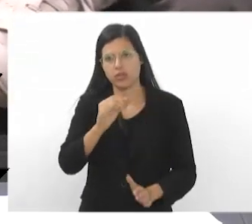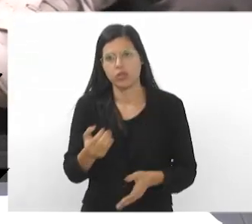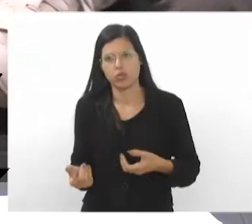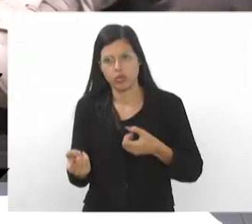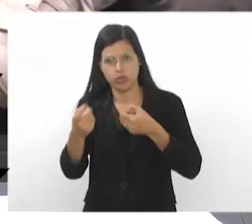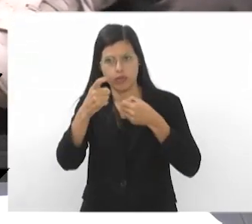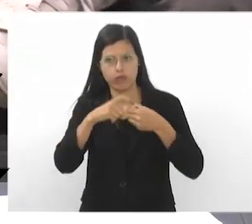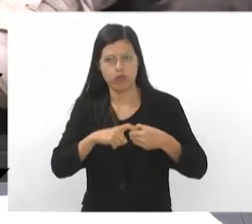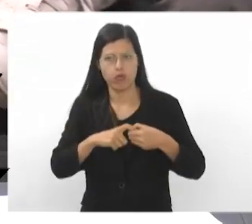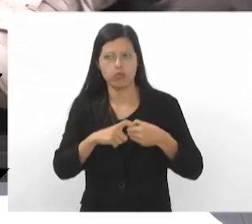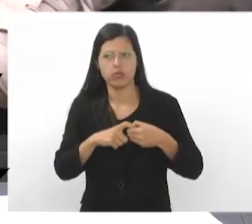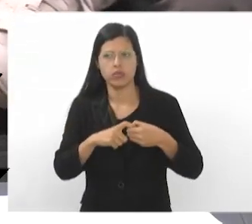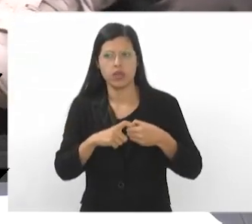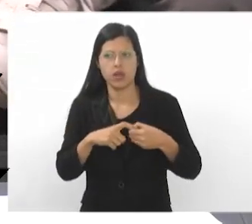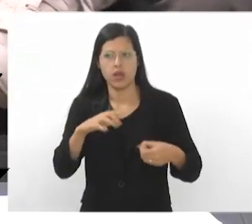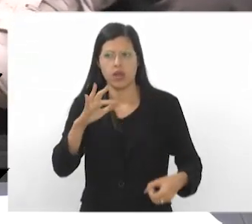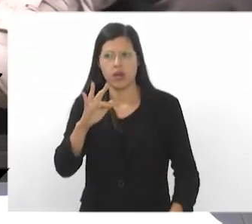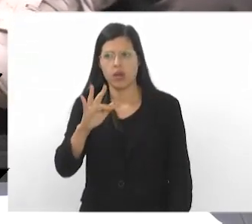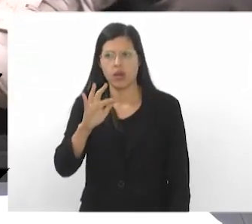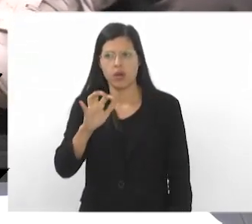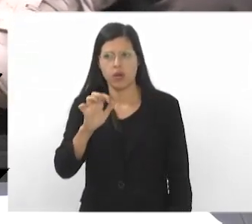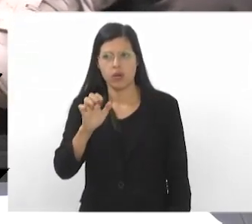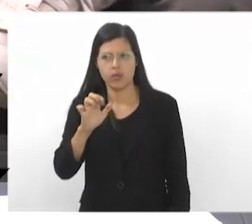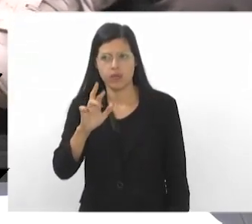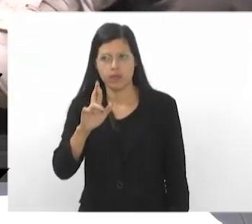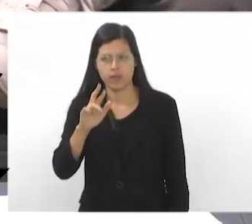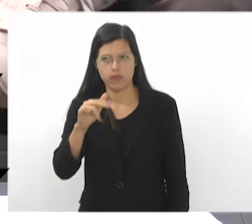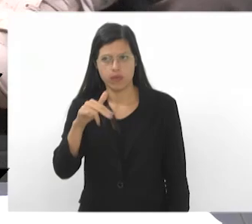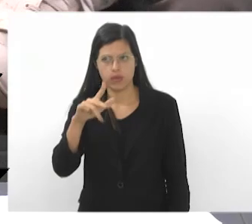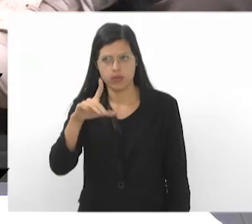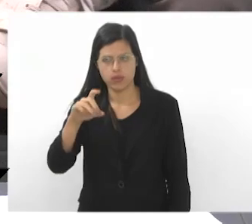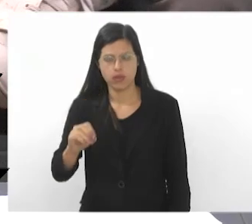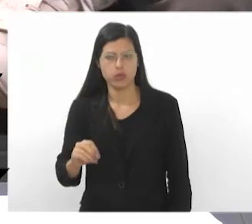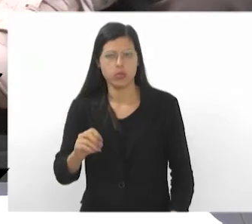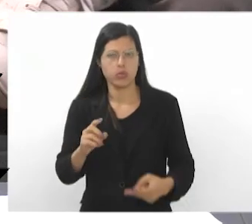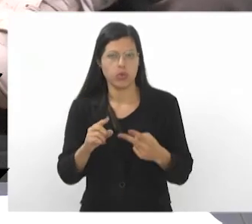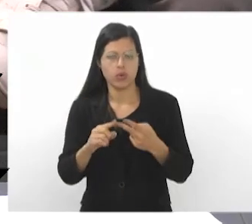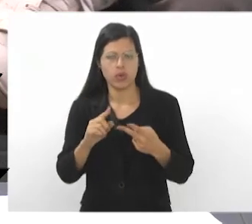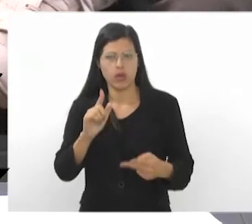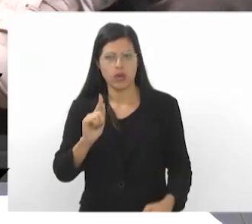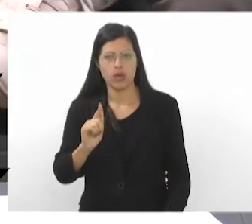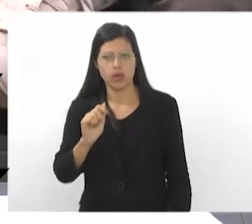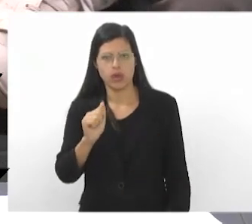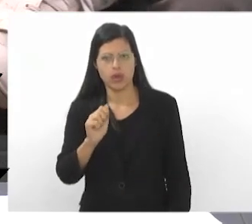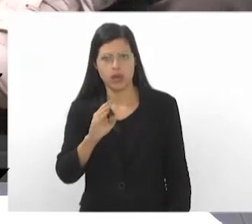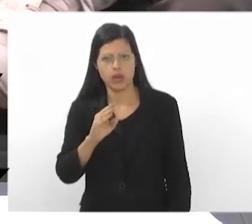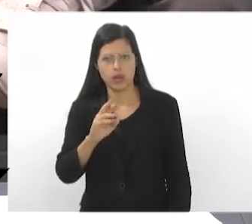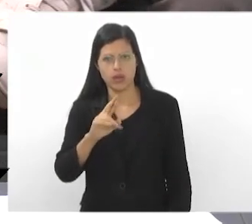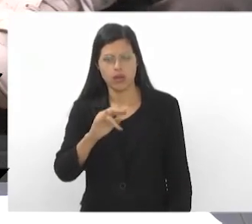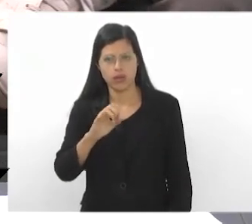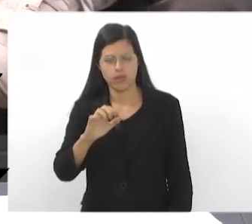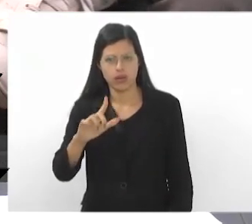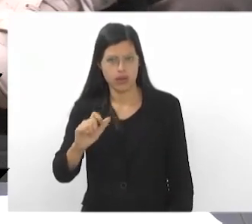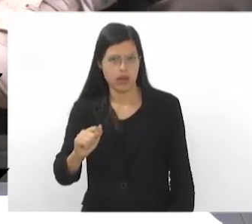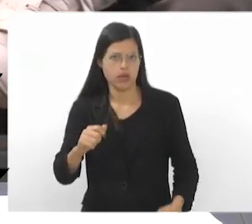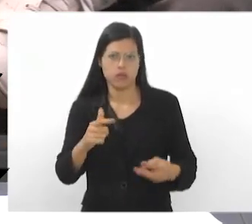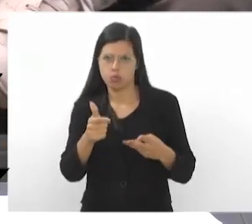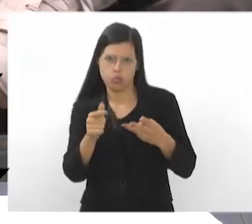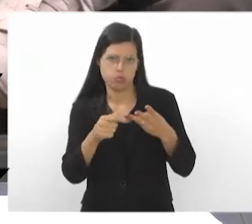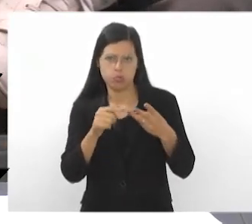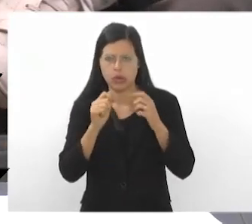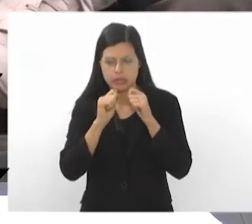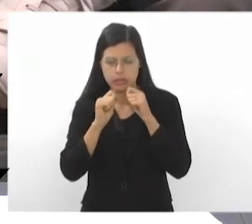Perfeito. Fernando, a Gabriela e alguém dela. Seria bom que ela, claro que